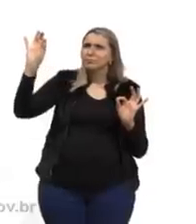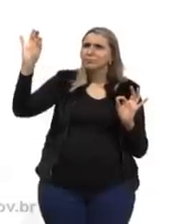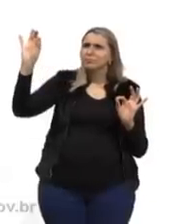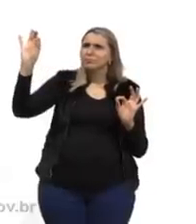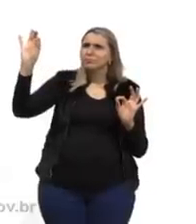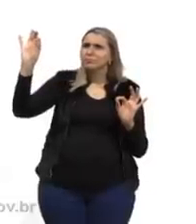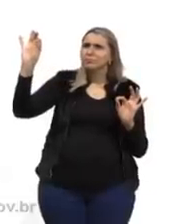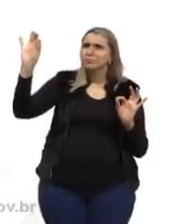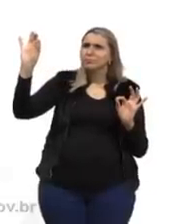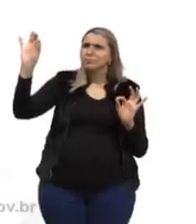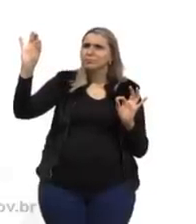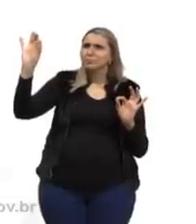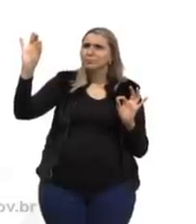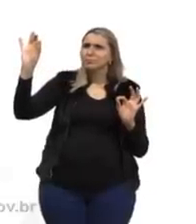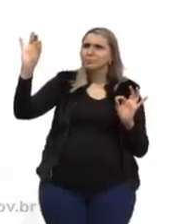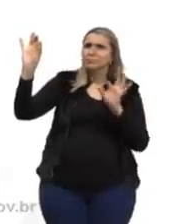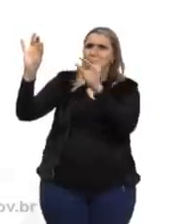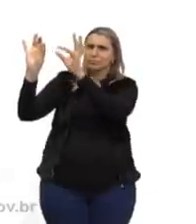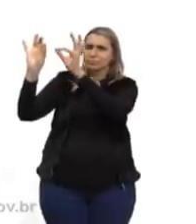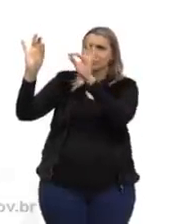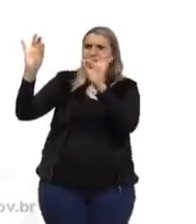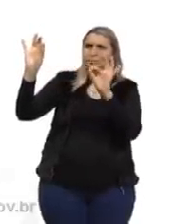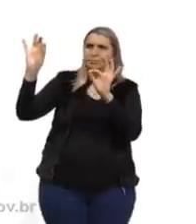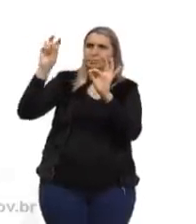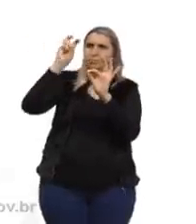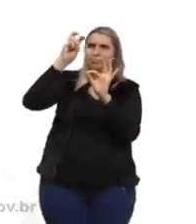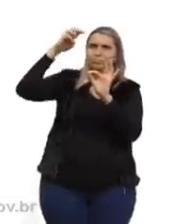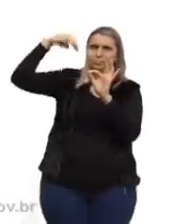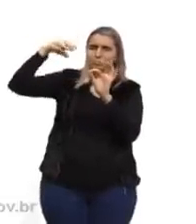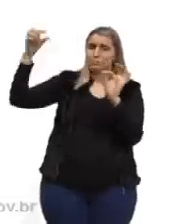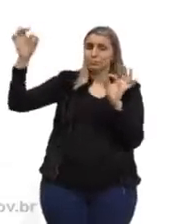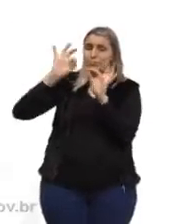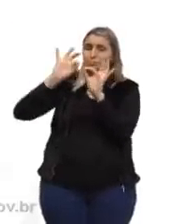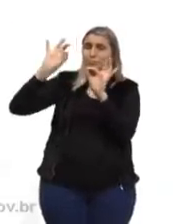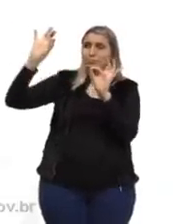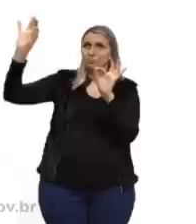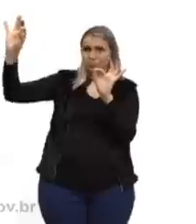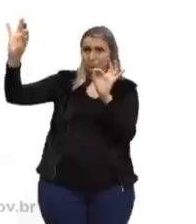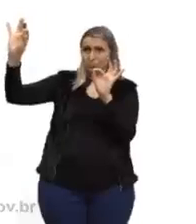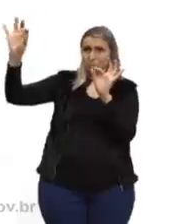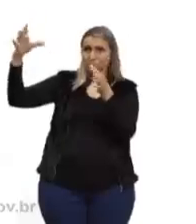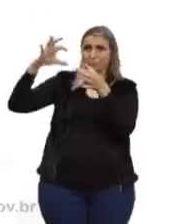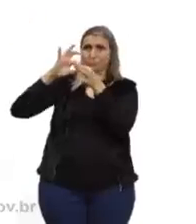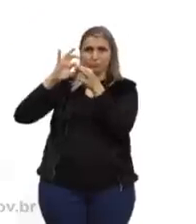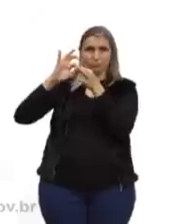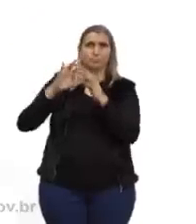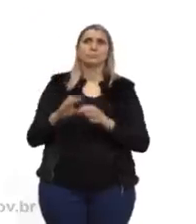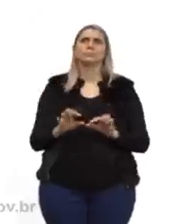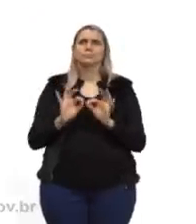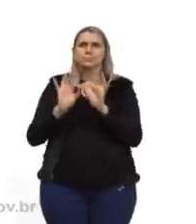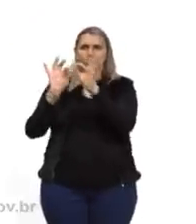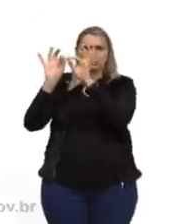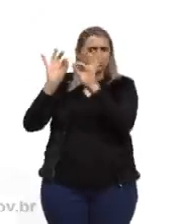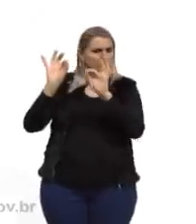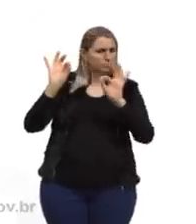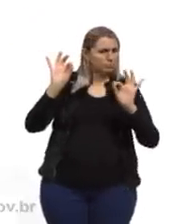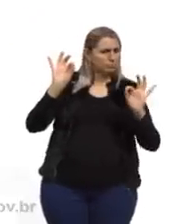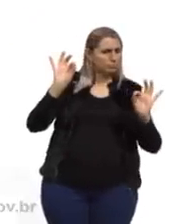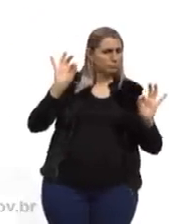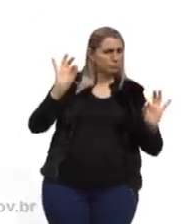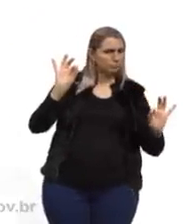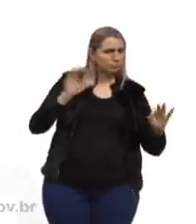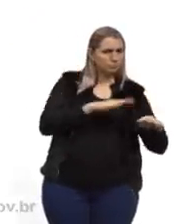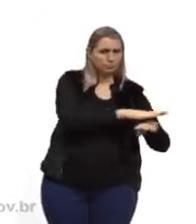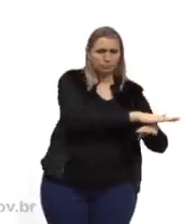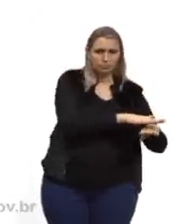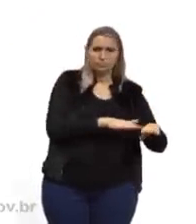liga seus topos, como mostra a figura abaixo. prolongando esse fio até prendê-lo no